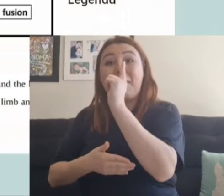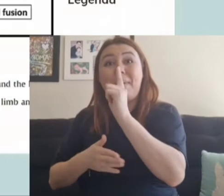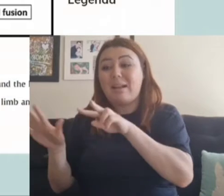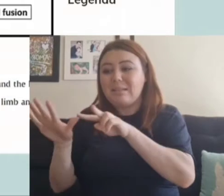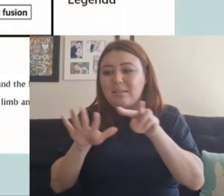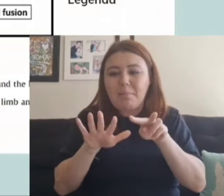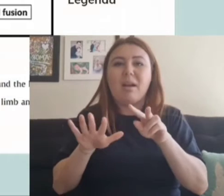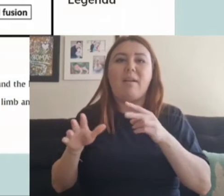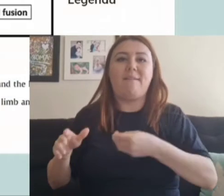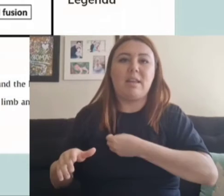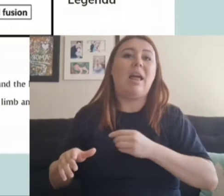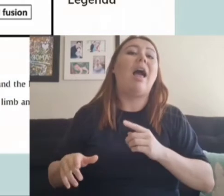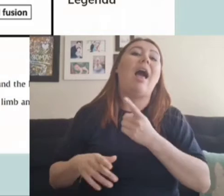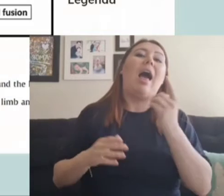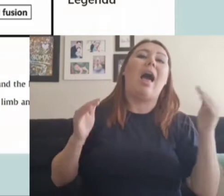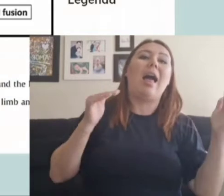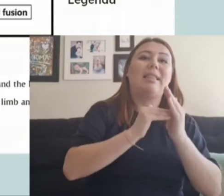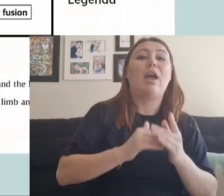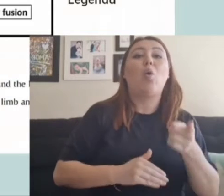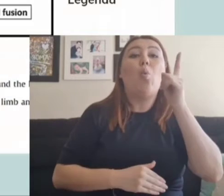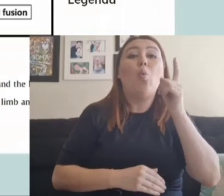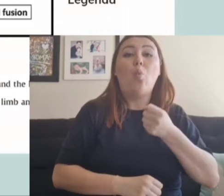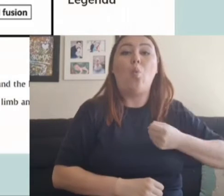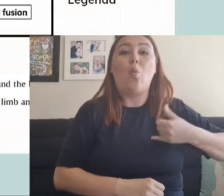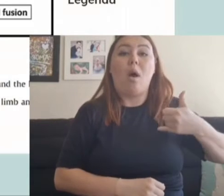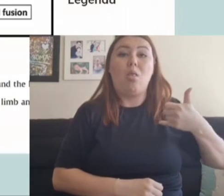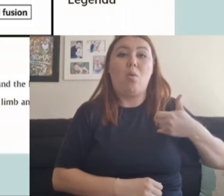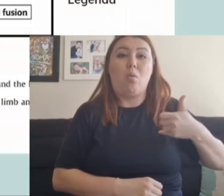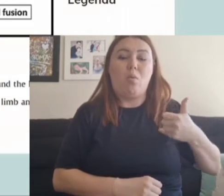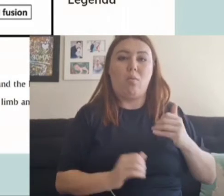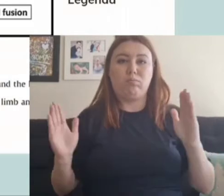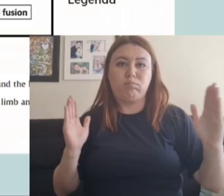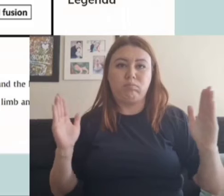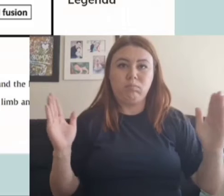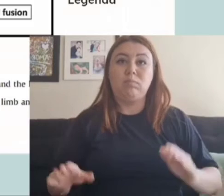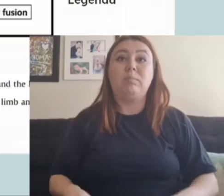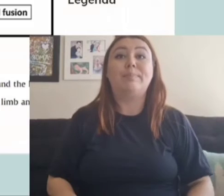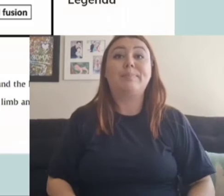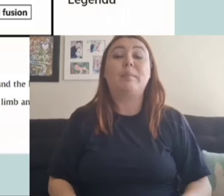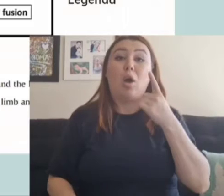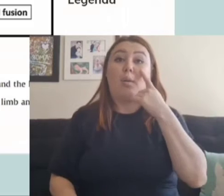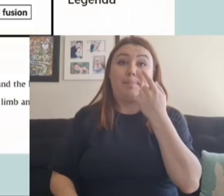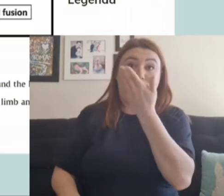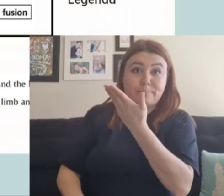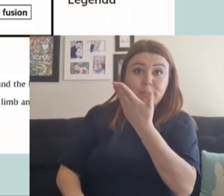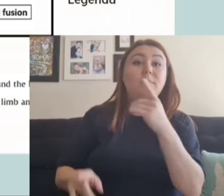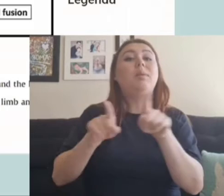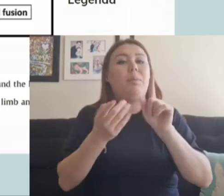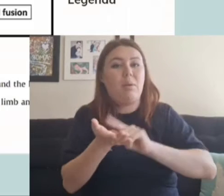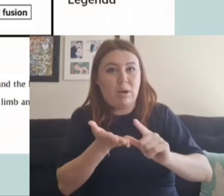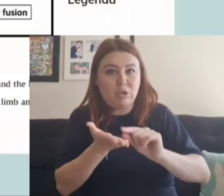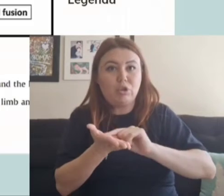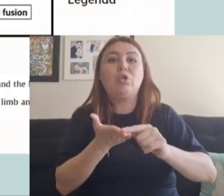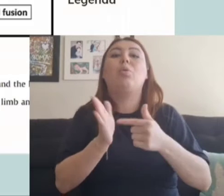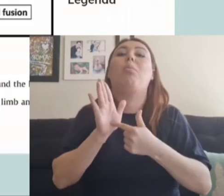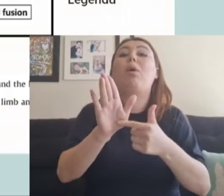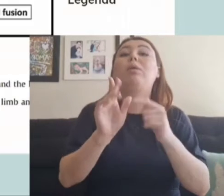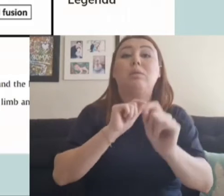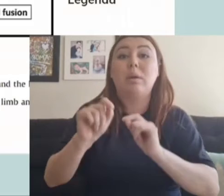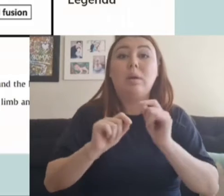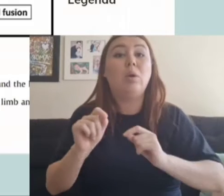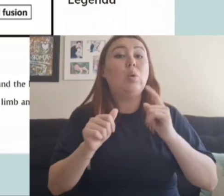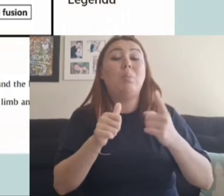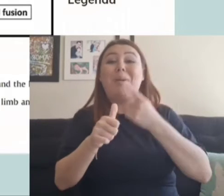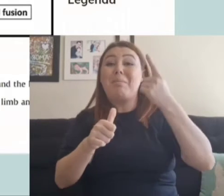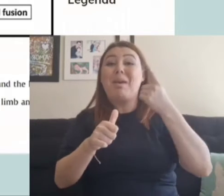Nessa outra figura também do artigo, ele traz os primeiros ossos que ocorre o aparecimento do centro de ossificação e os últimos